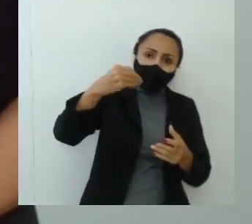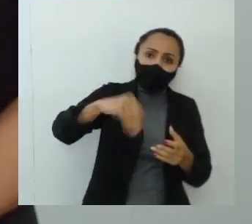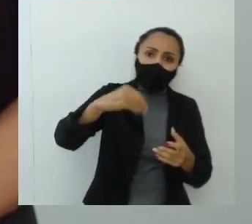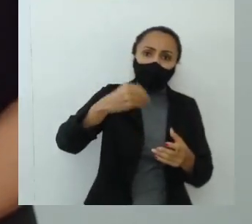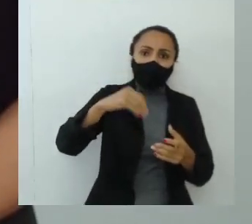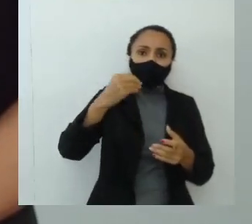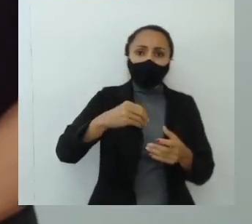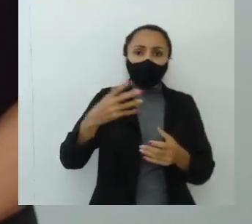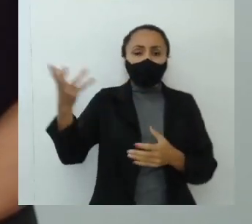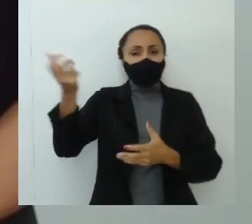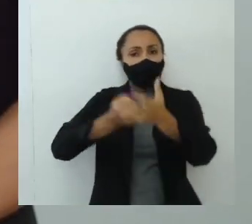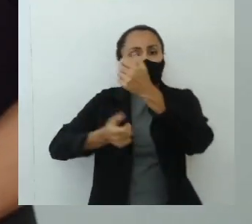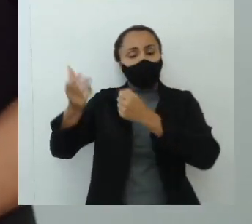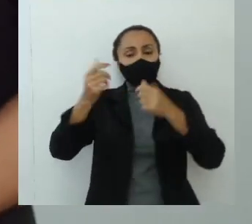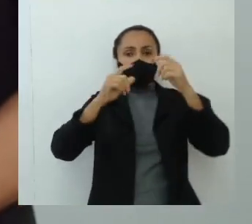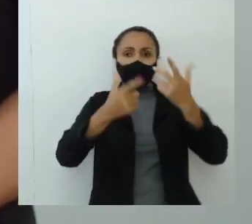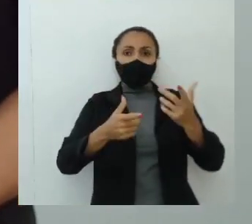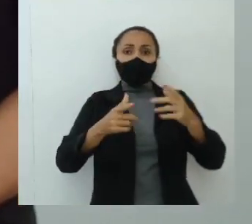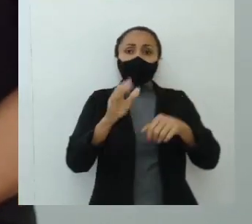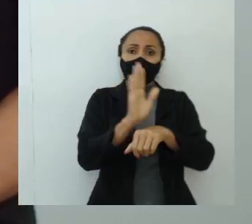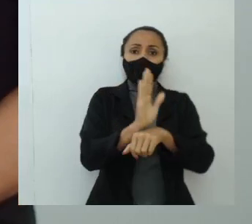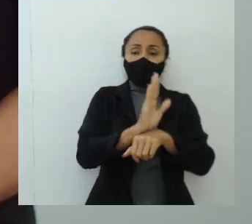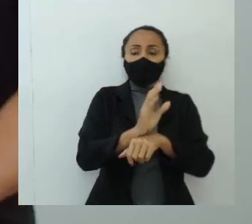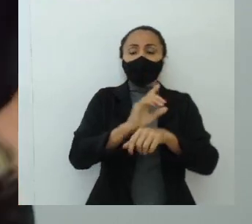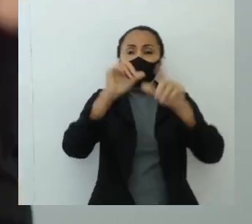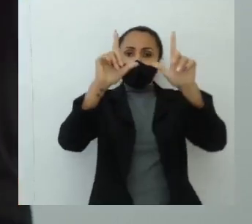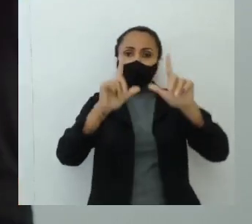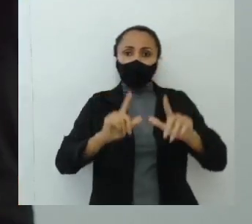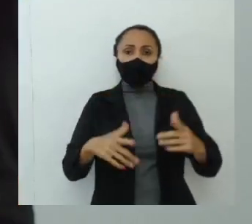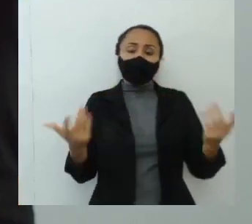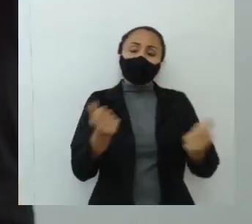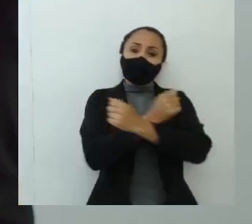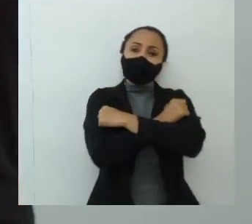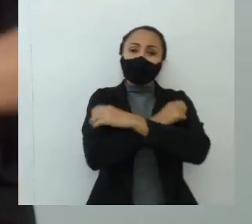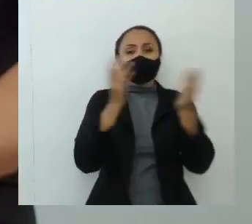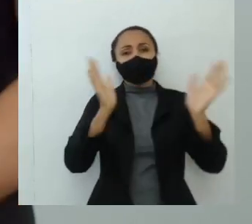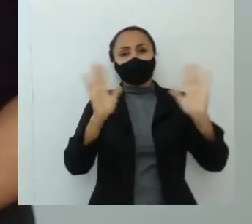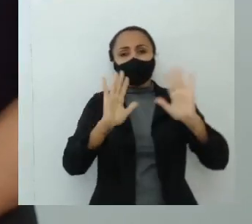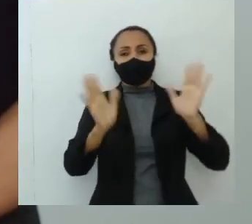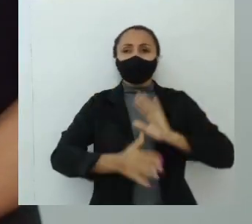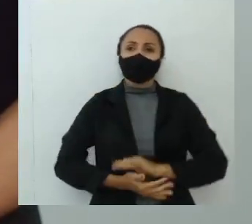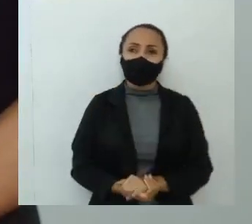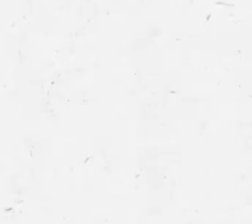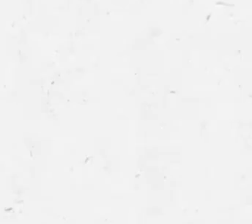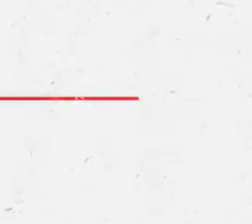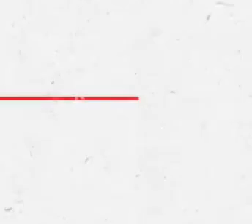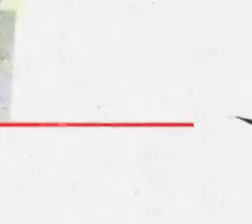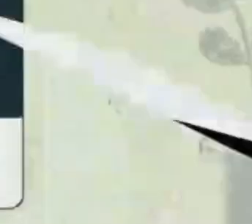receber novos vídeos aí que a gente vai fazer com muito carinho para vocês. Um forte abraço. Tchau, tchau.